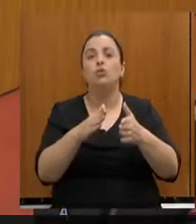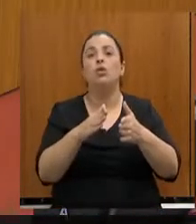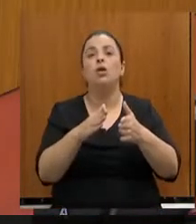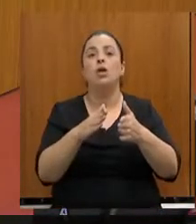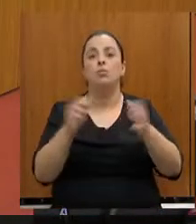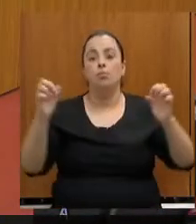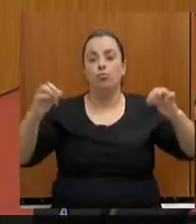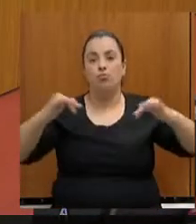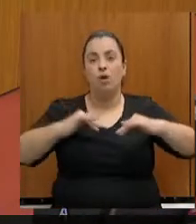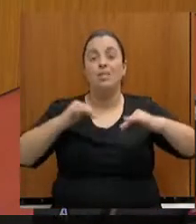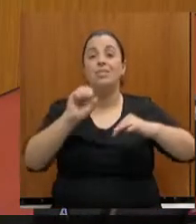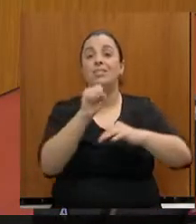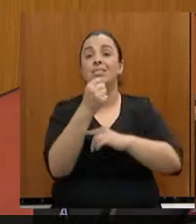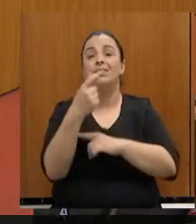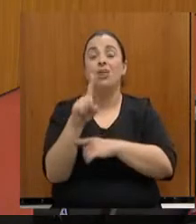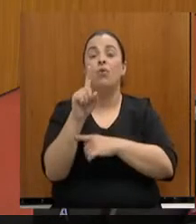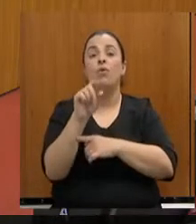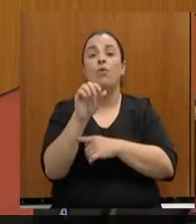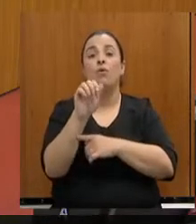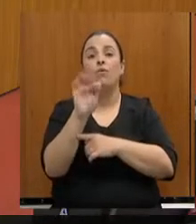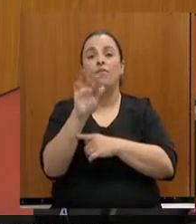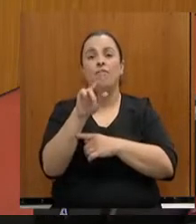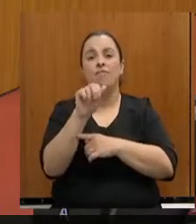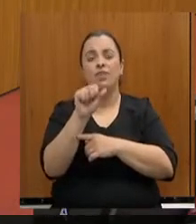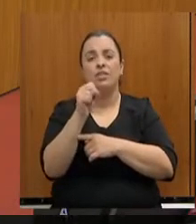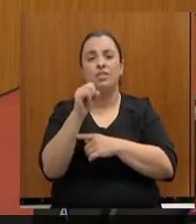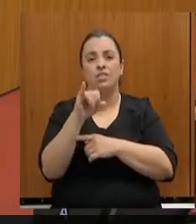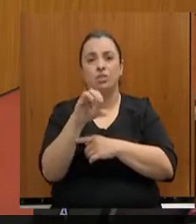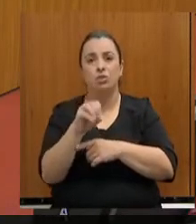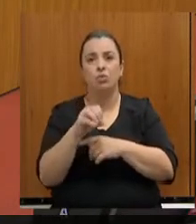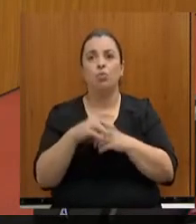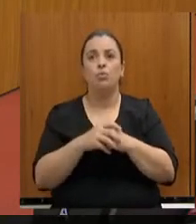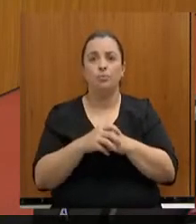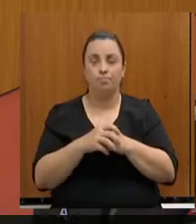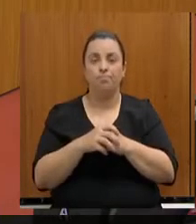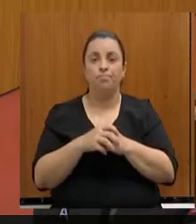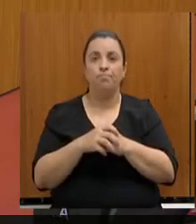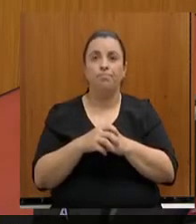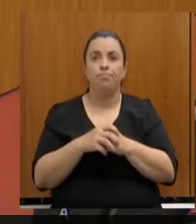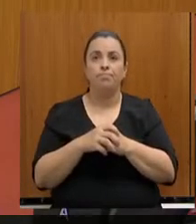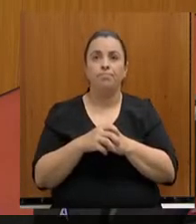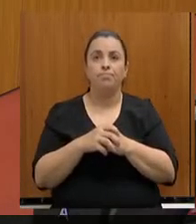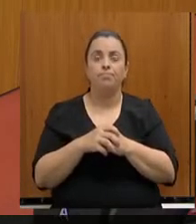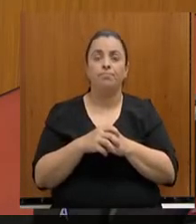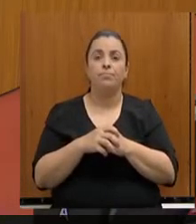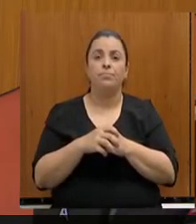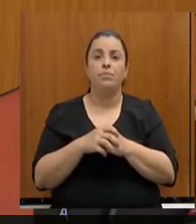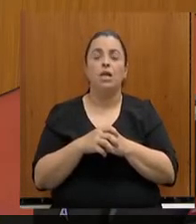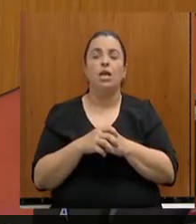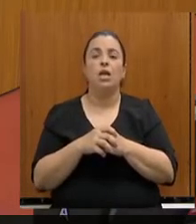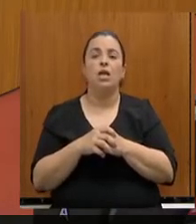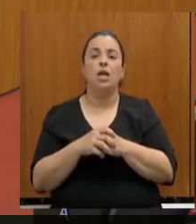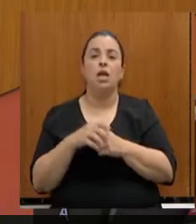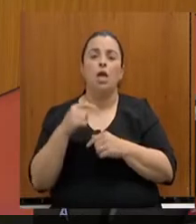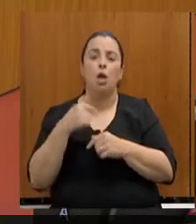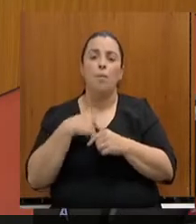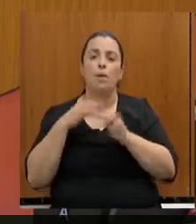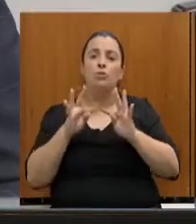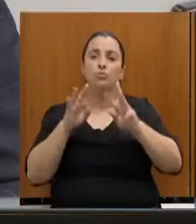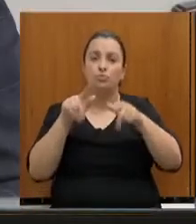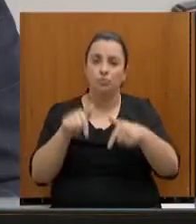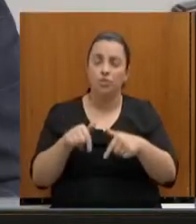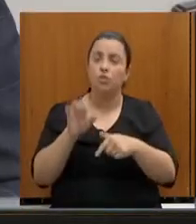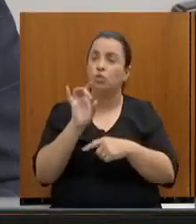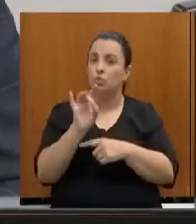ok deputada eu peço a senhora só a finalização do tendo para as duas Deputado e eu vou utilizar meu tempo